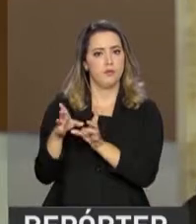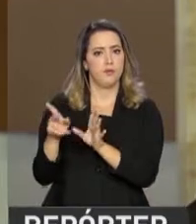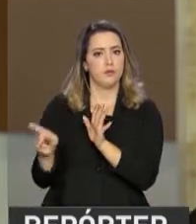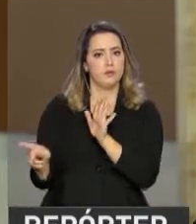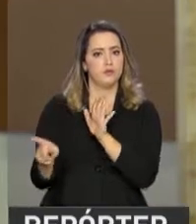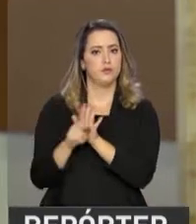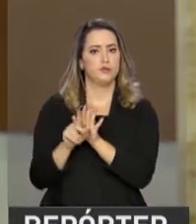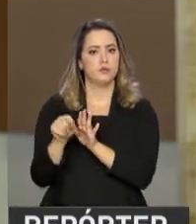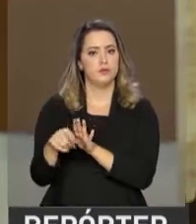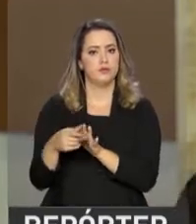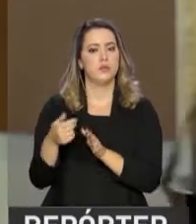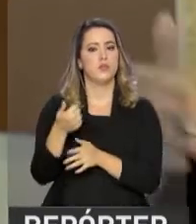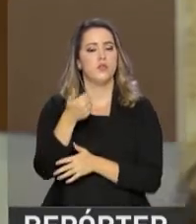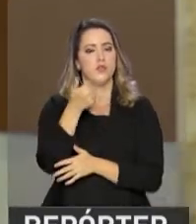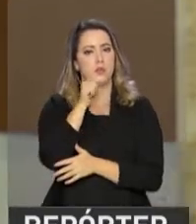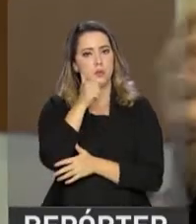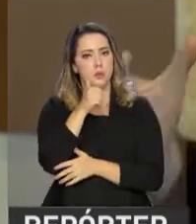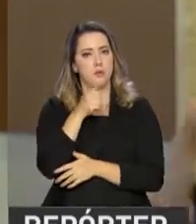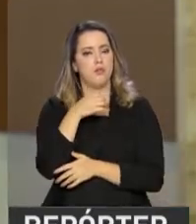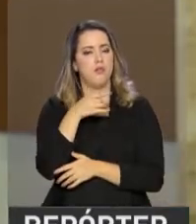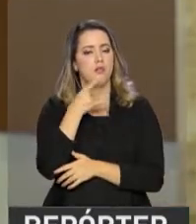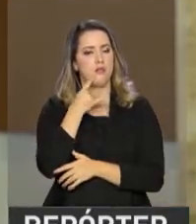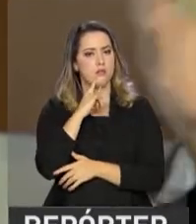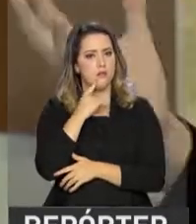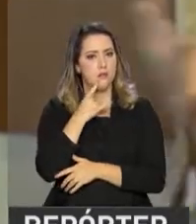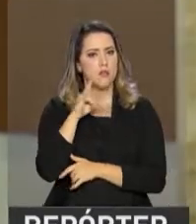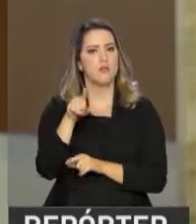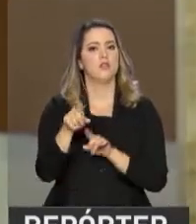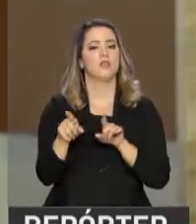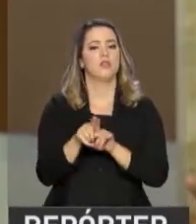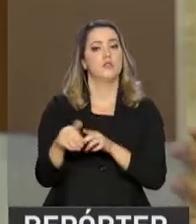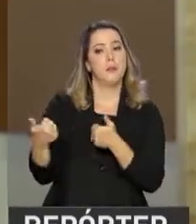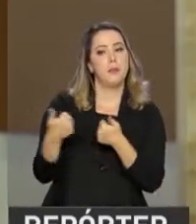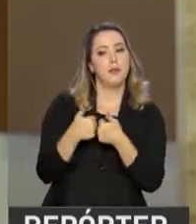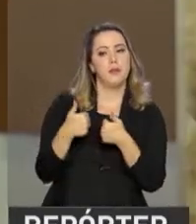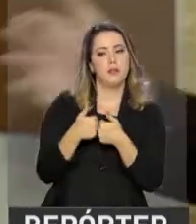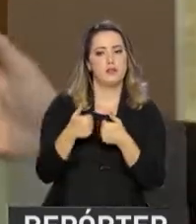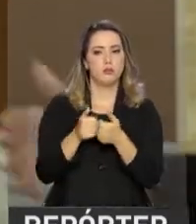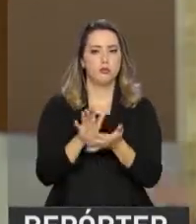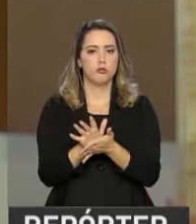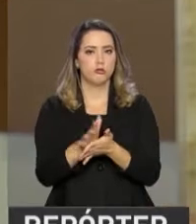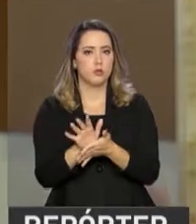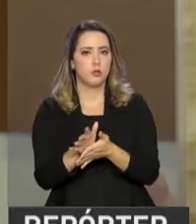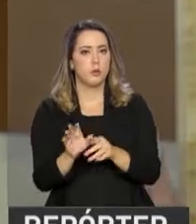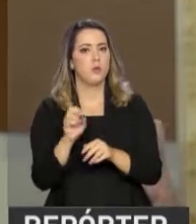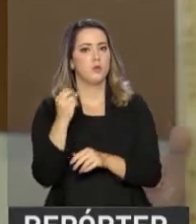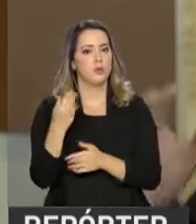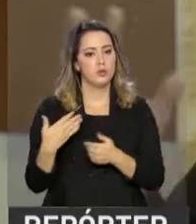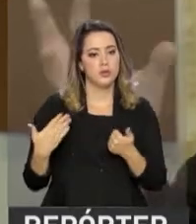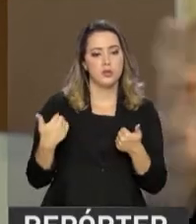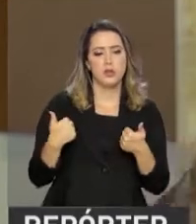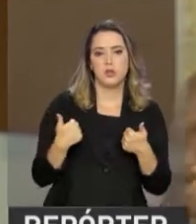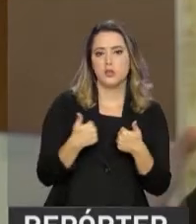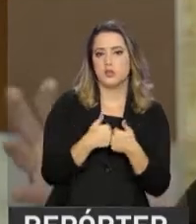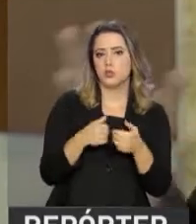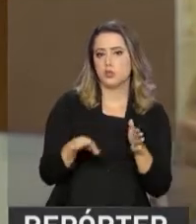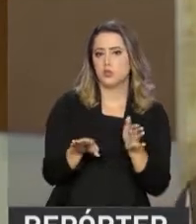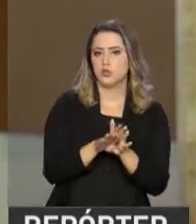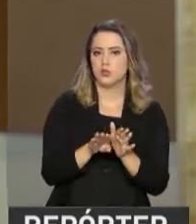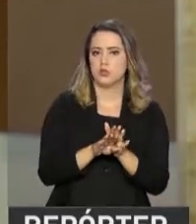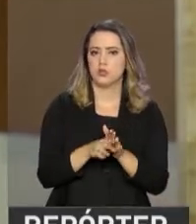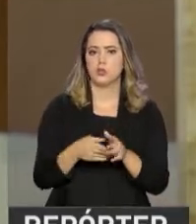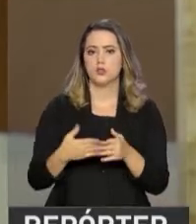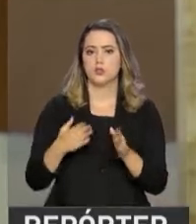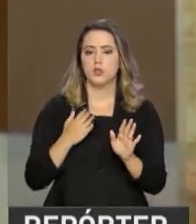sua cervejinha para quem está no entorno do sambódromo, ou quem está chegando para o desfile, ou quem está participando